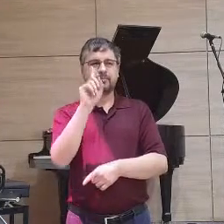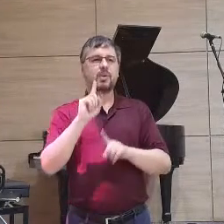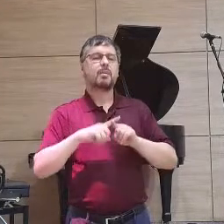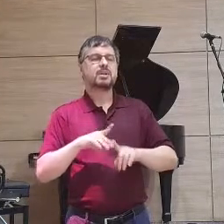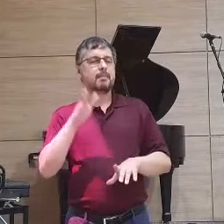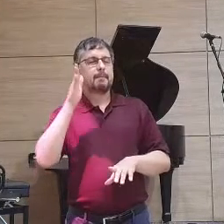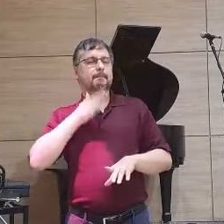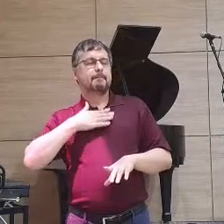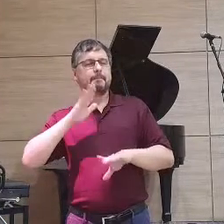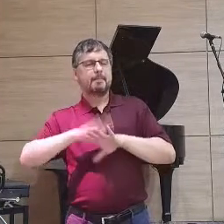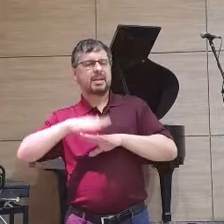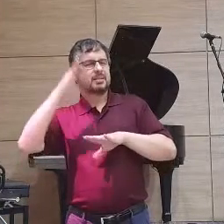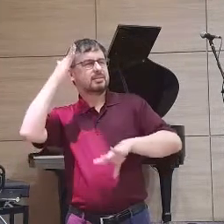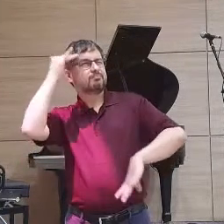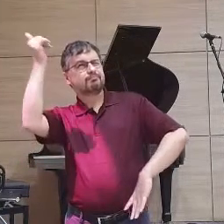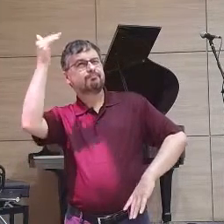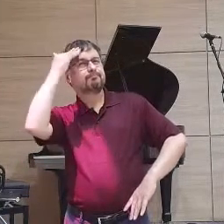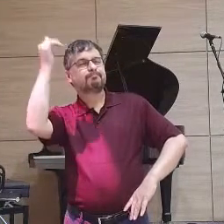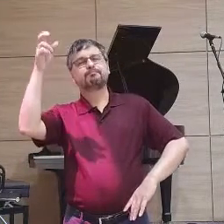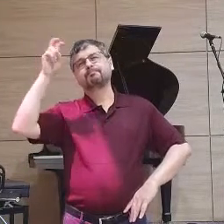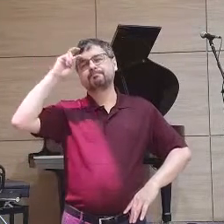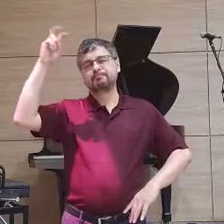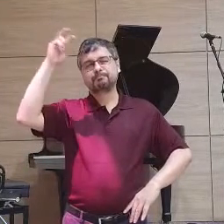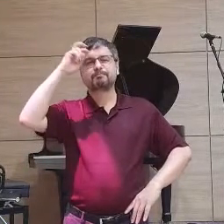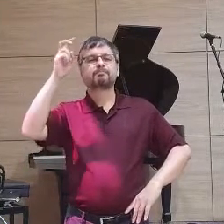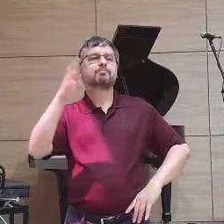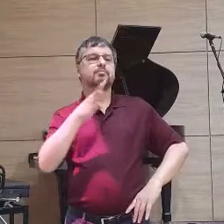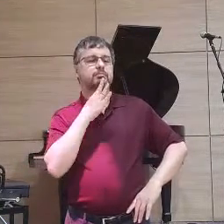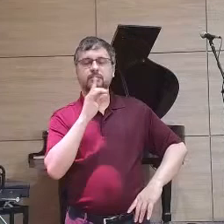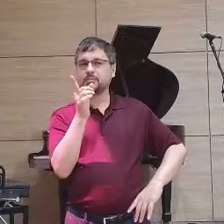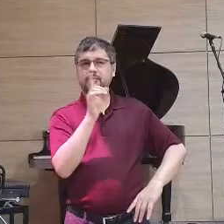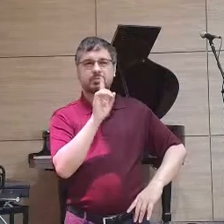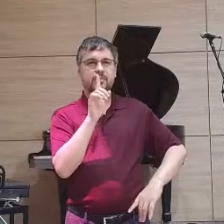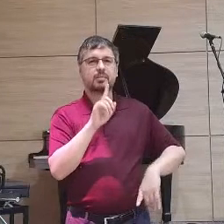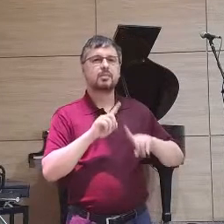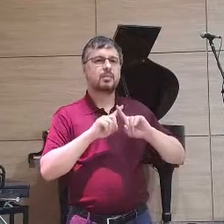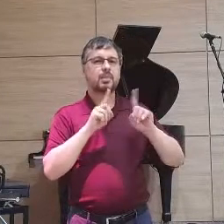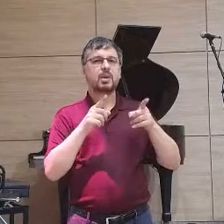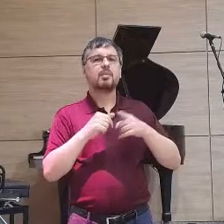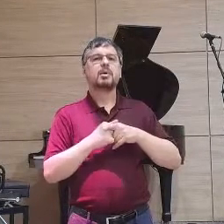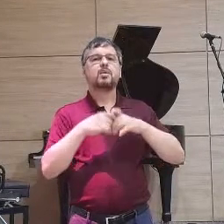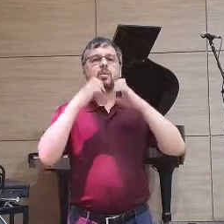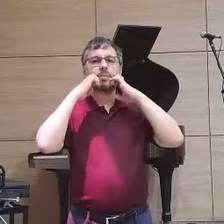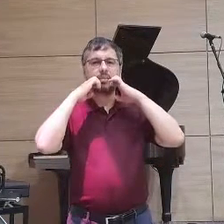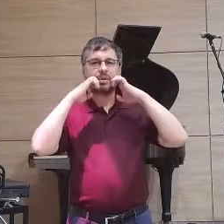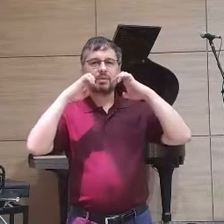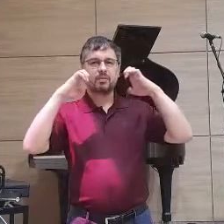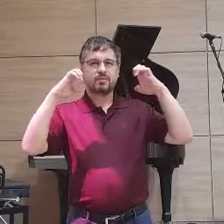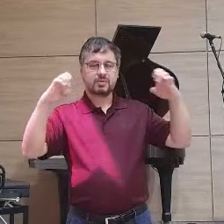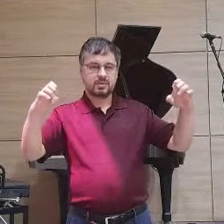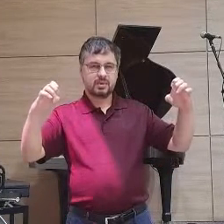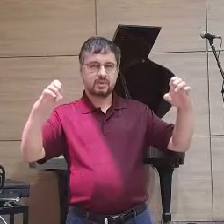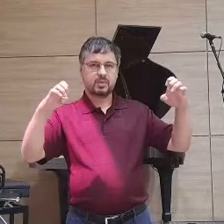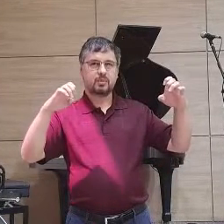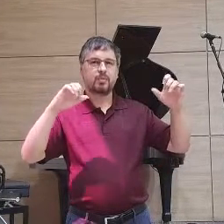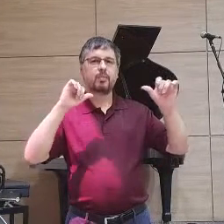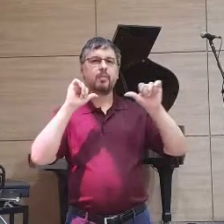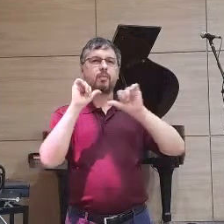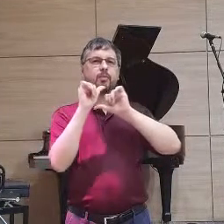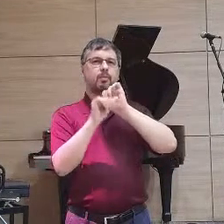ser mais sabidão Mas sabe Dona e é para que o evangelho Mude a sua